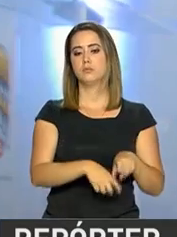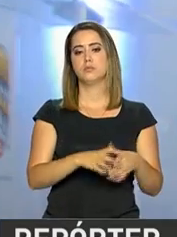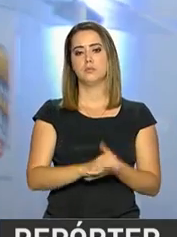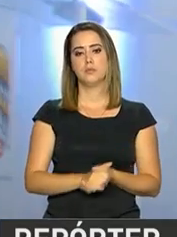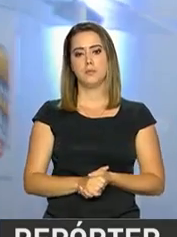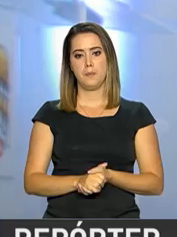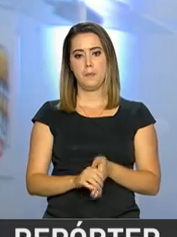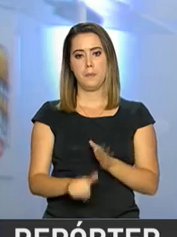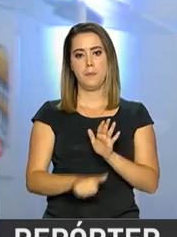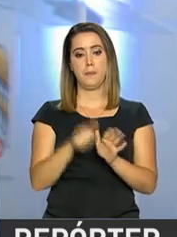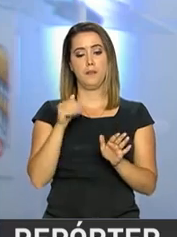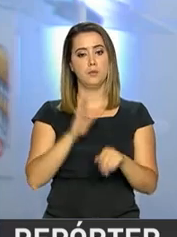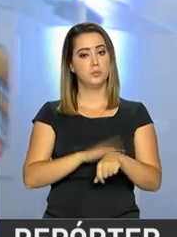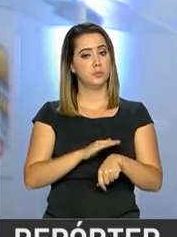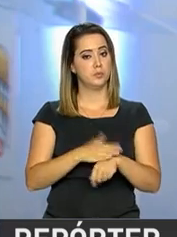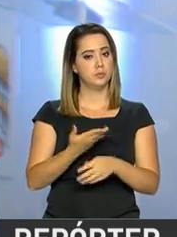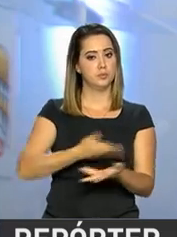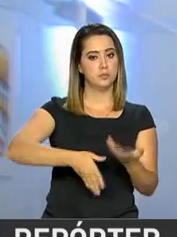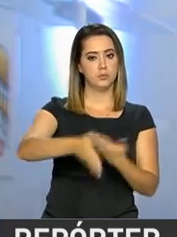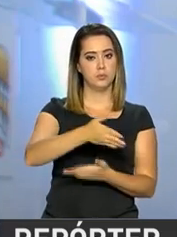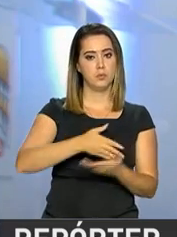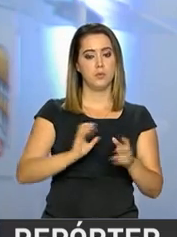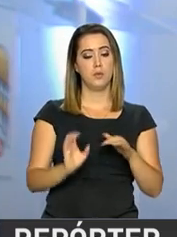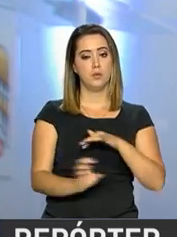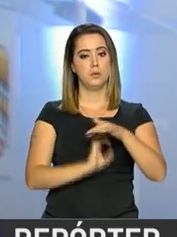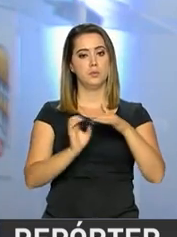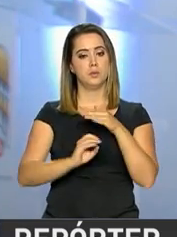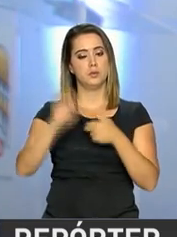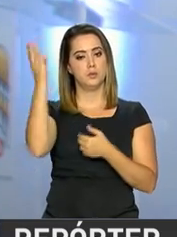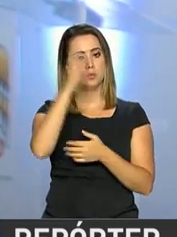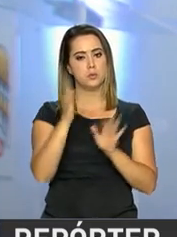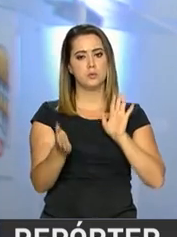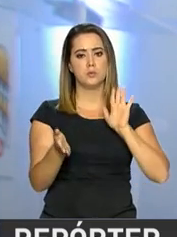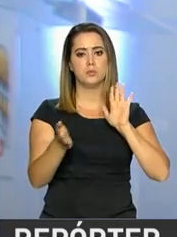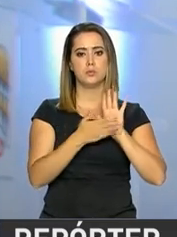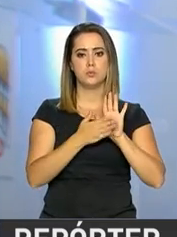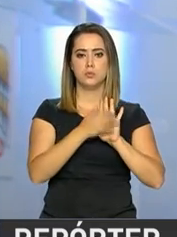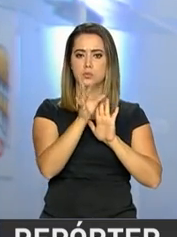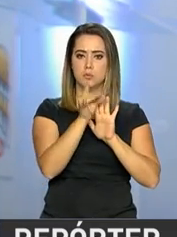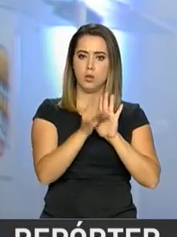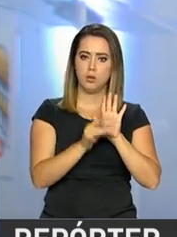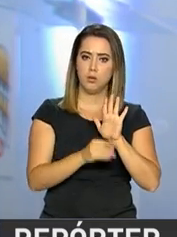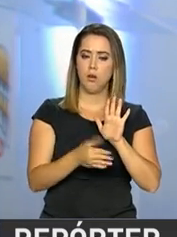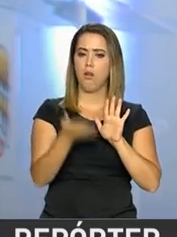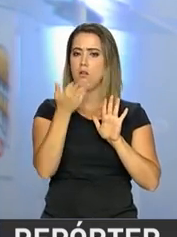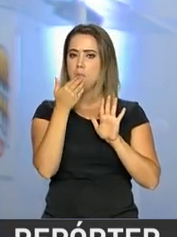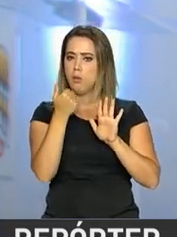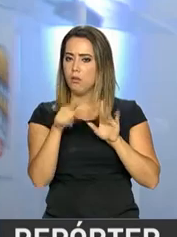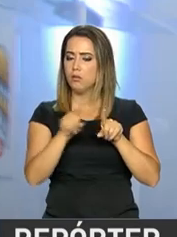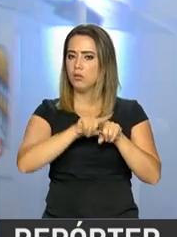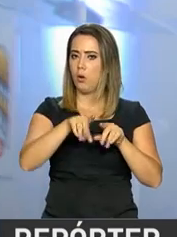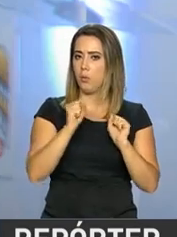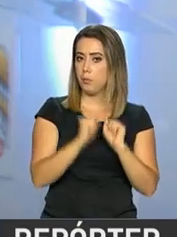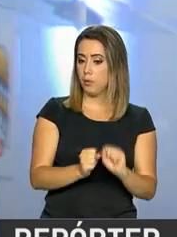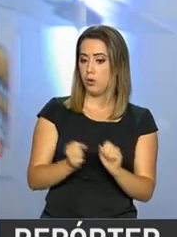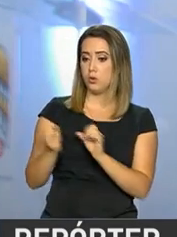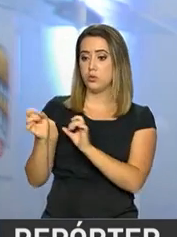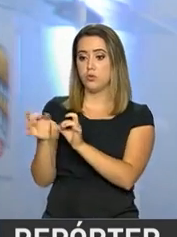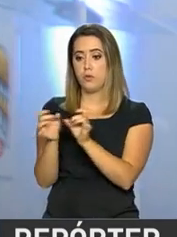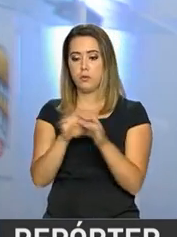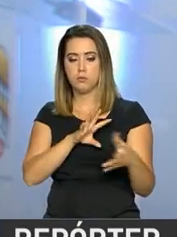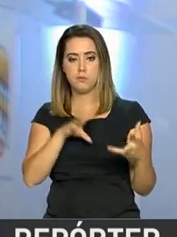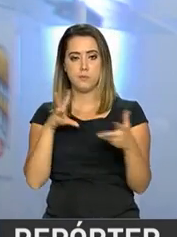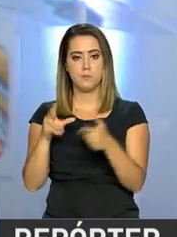Na primeira rodada de negociações, os empresários brasileiros apresentaram produtos alimentícios com qualidade para competir no